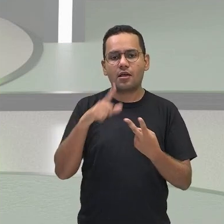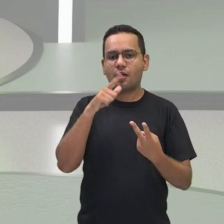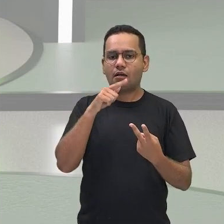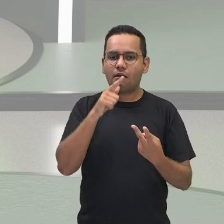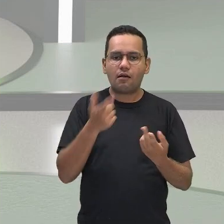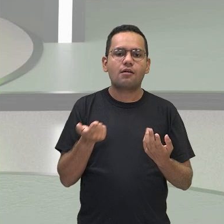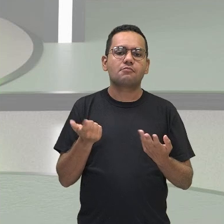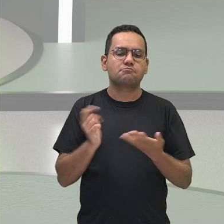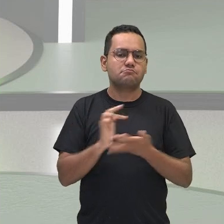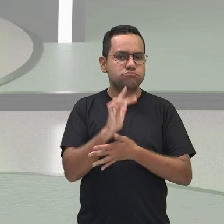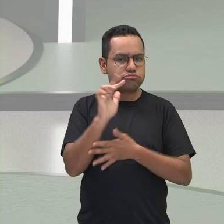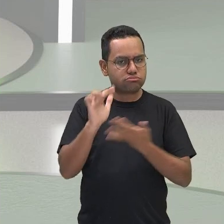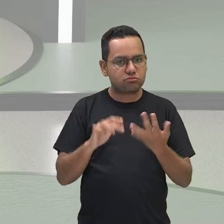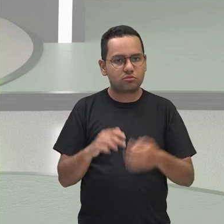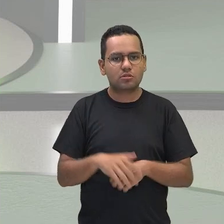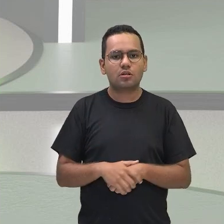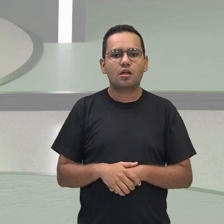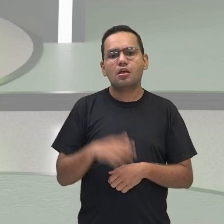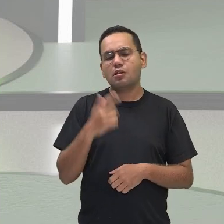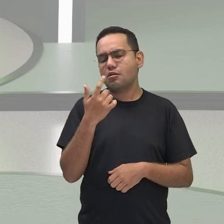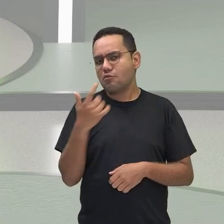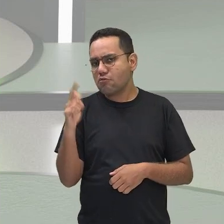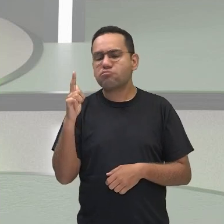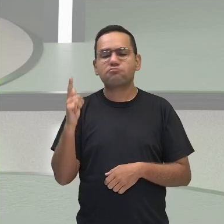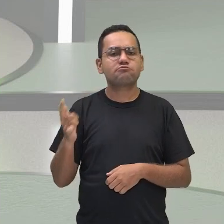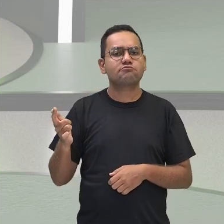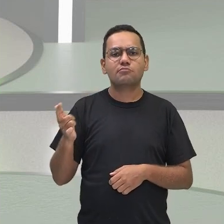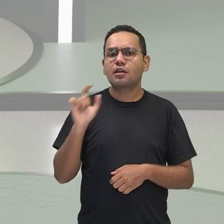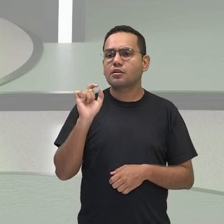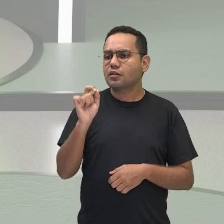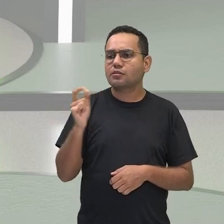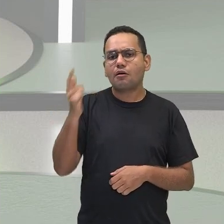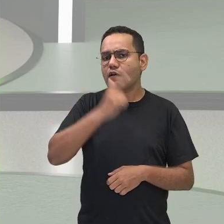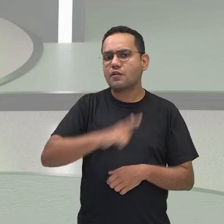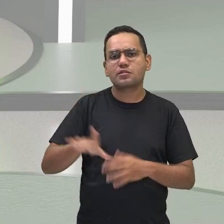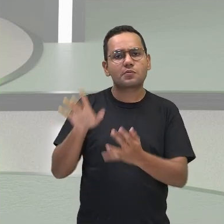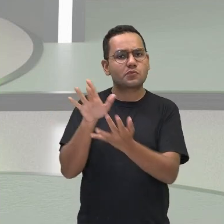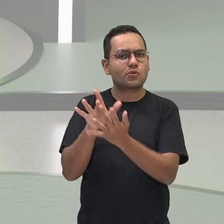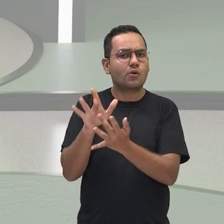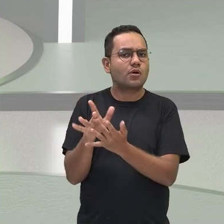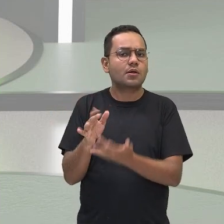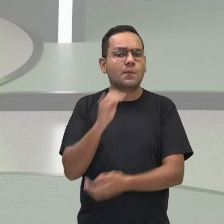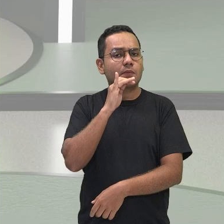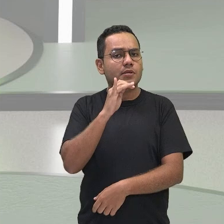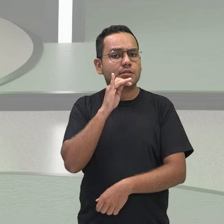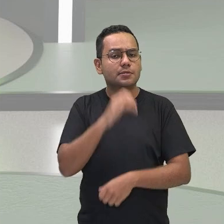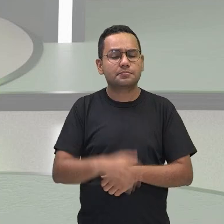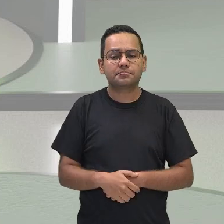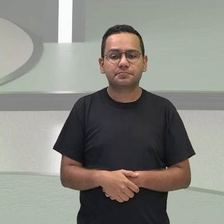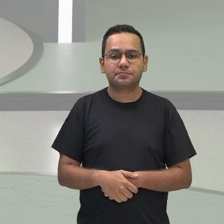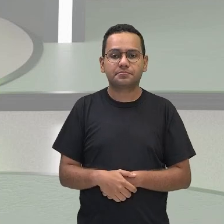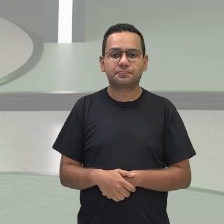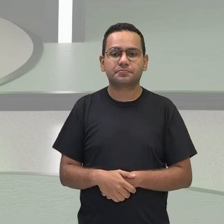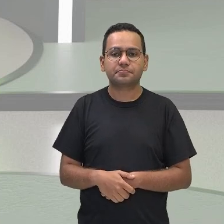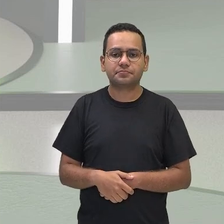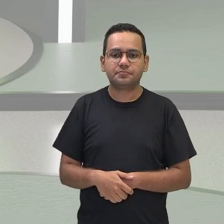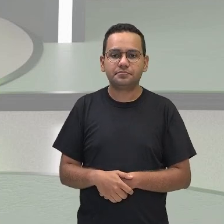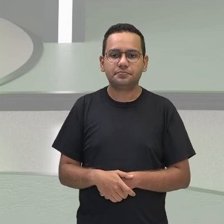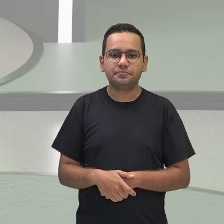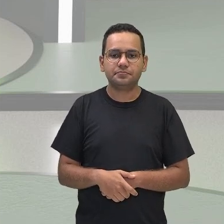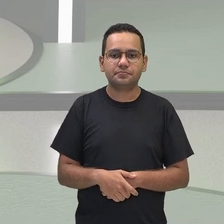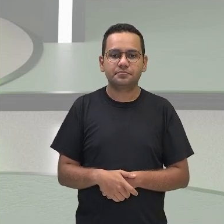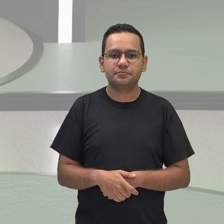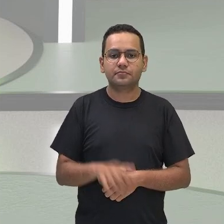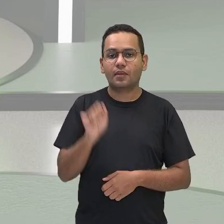água, bem coisas que nós não podemos ver diretamente. E uma delas, que a gente pode perceber facilmente, é